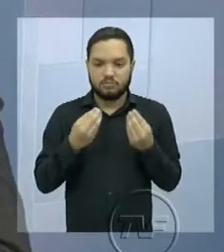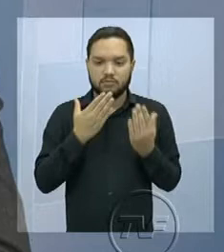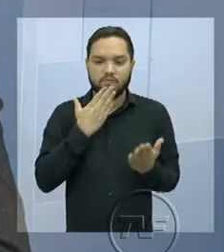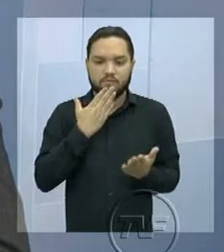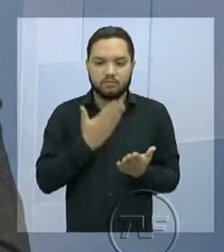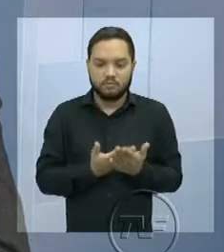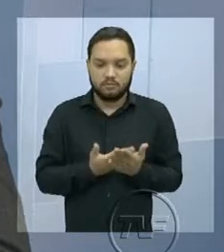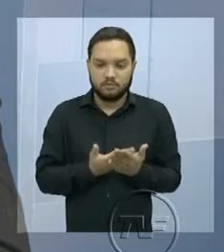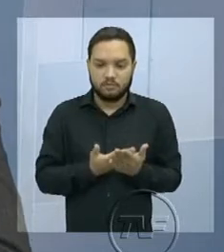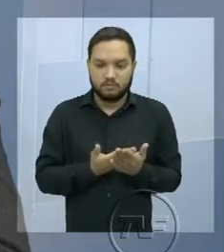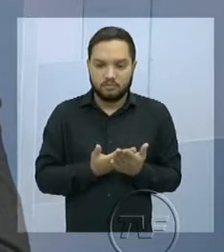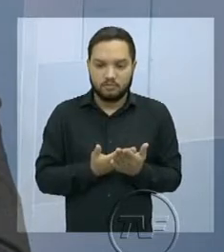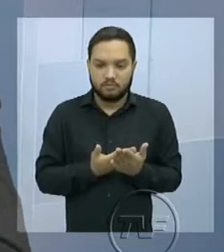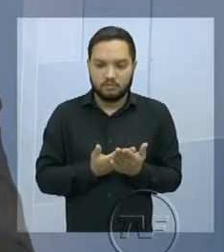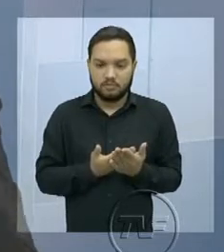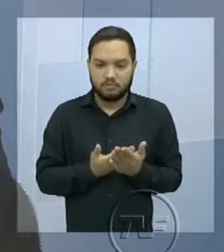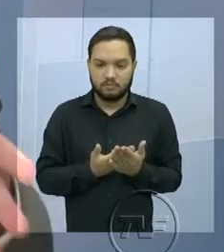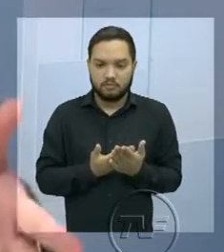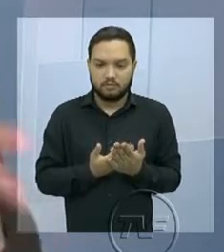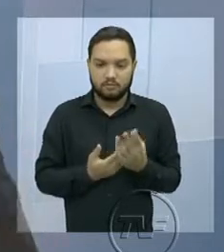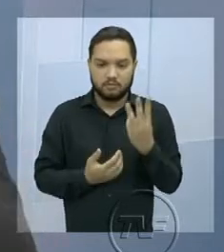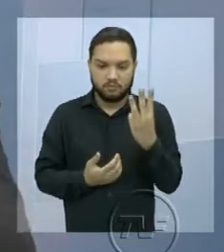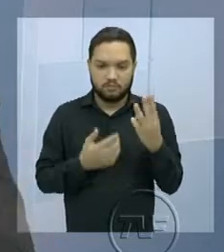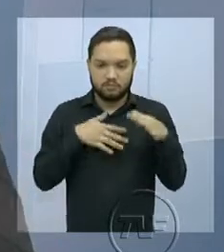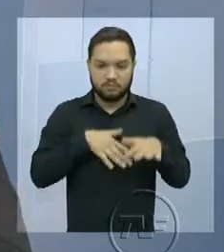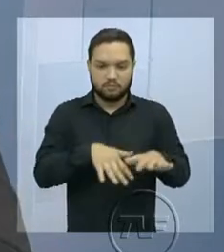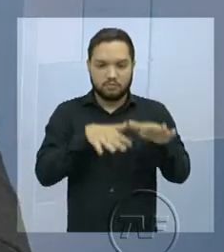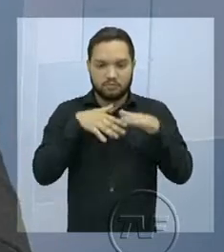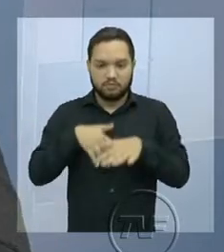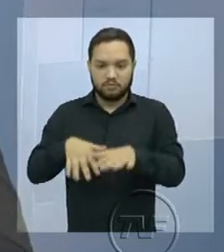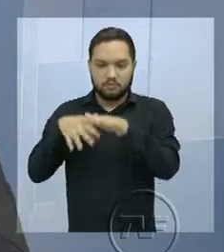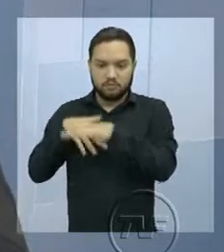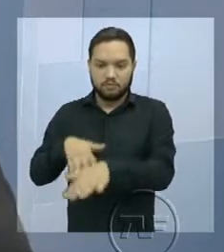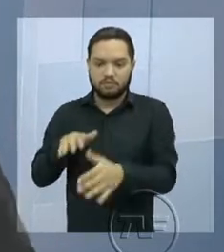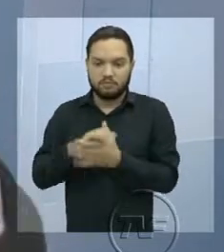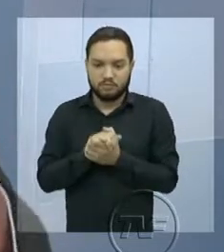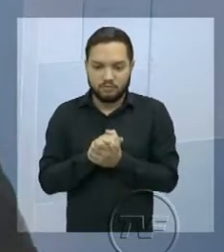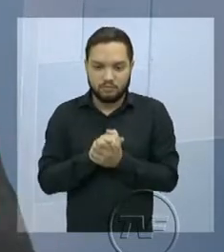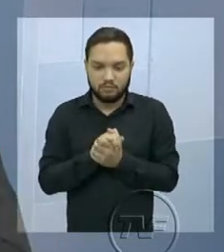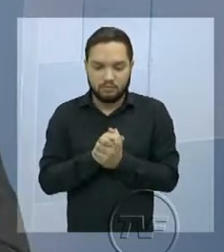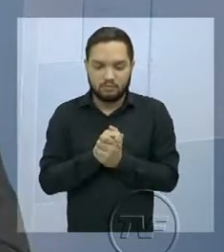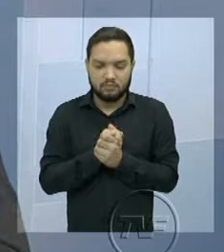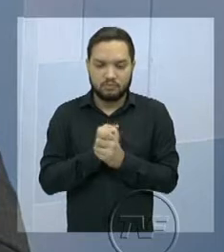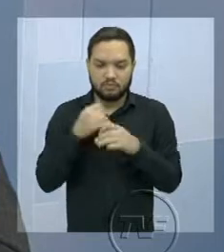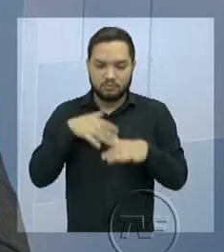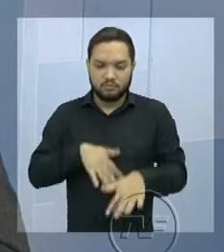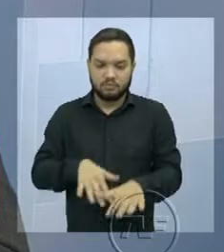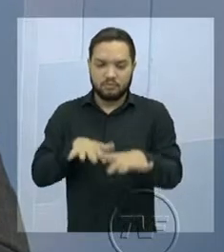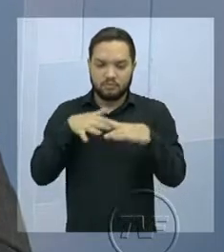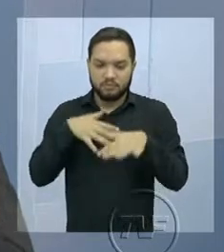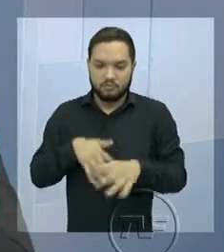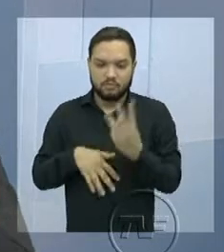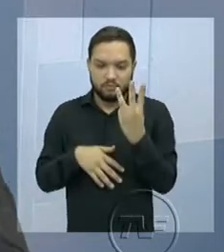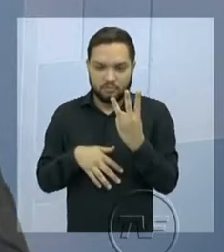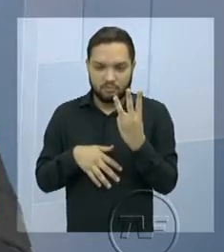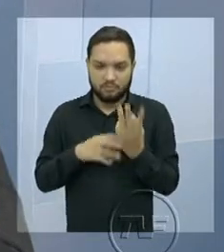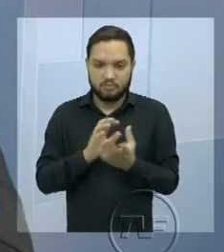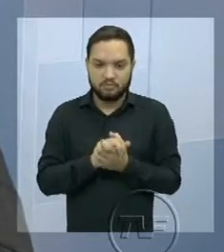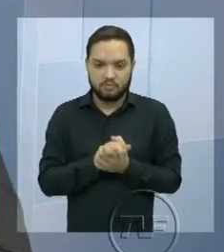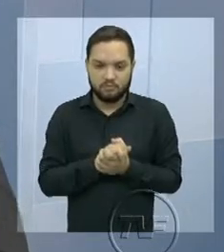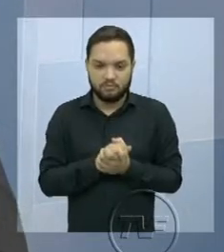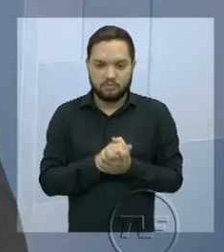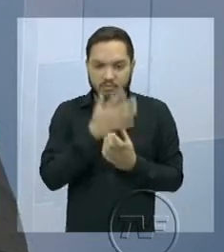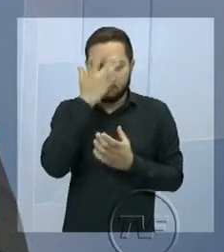nós assistimos 3 grandes manifestações populares, ou 3 manifestações com grandes contingentes